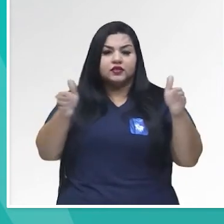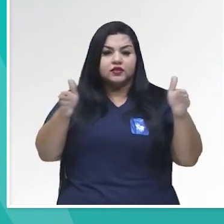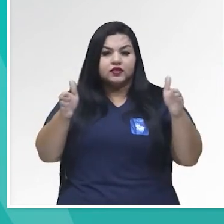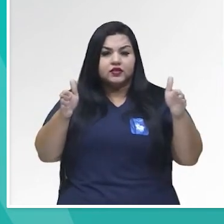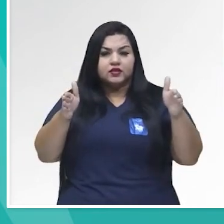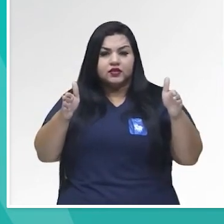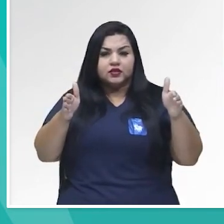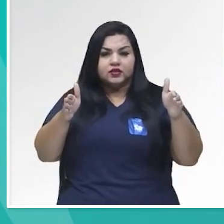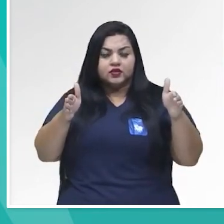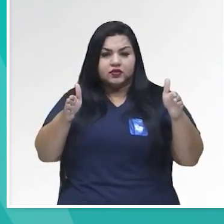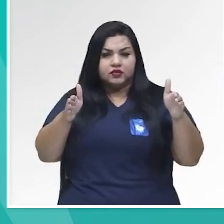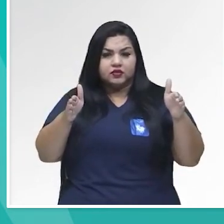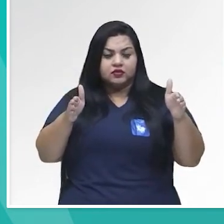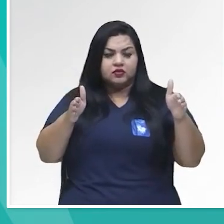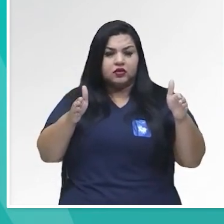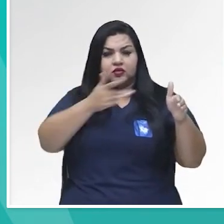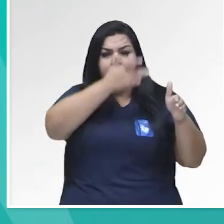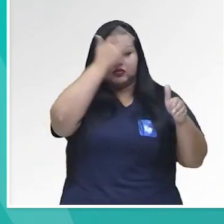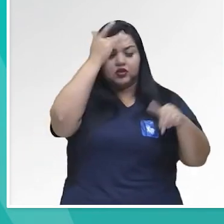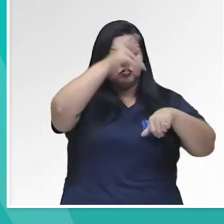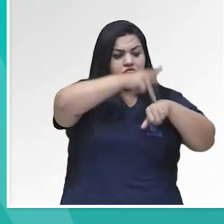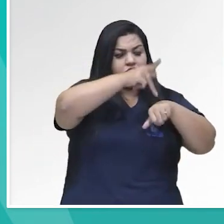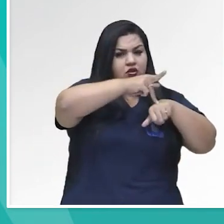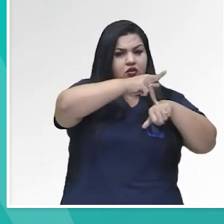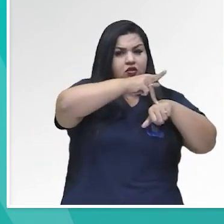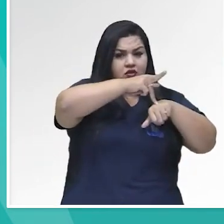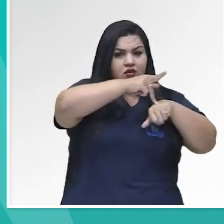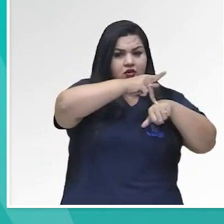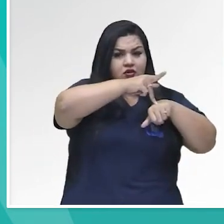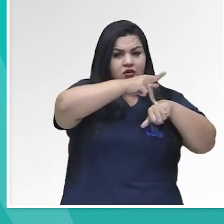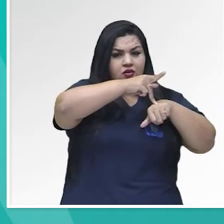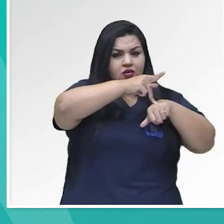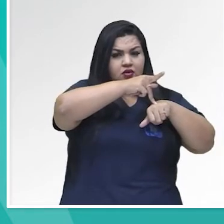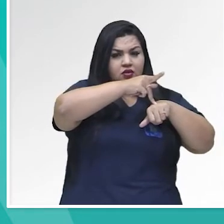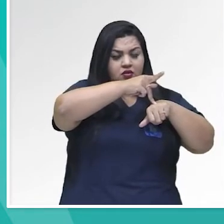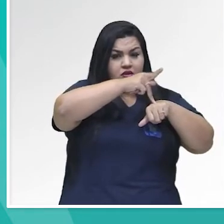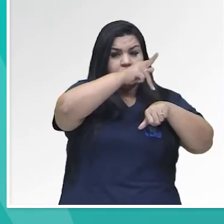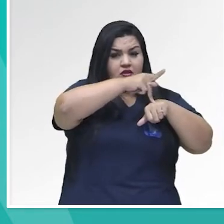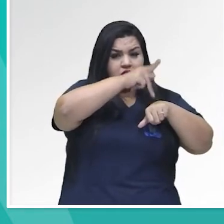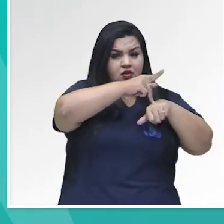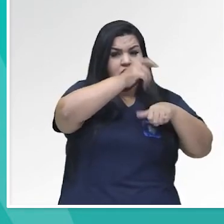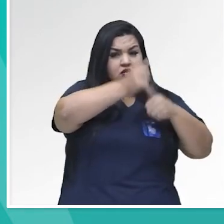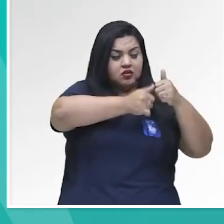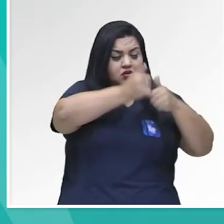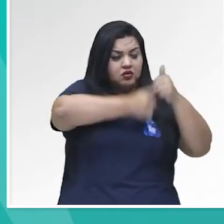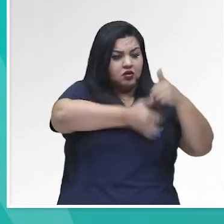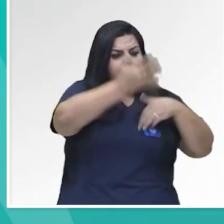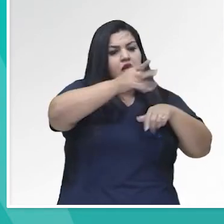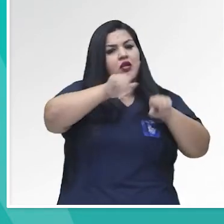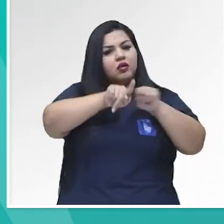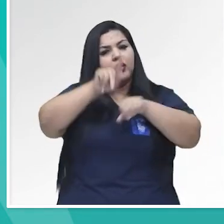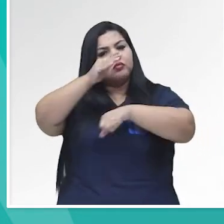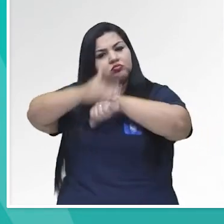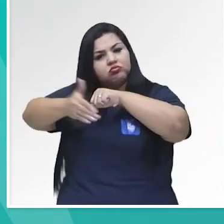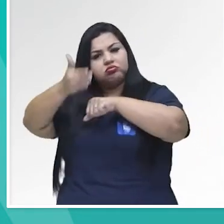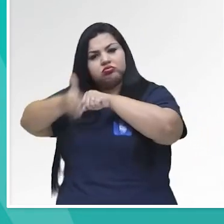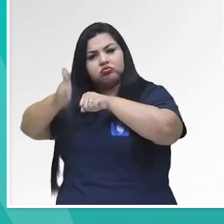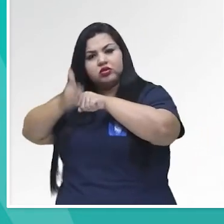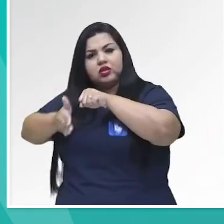o sedentarismo, né? Quando o homem, a mulher, o ser humano, ele passa